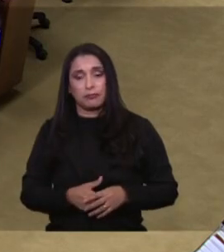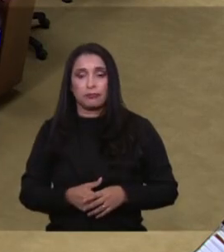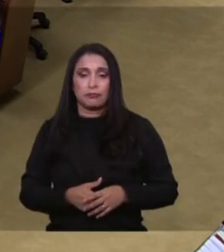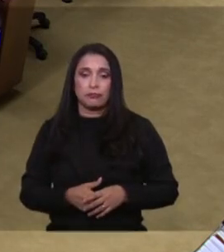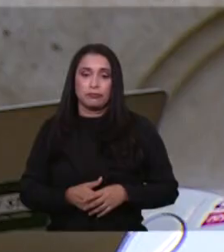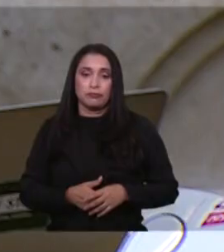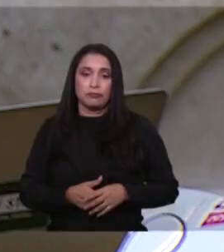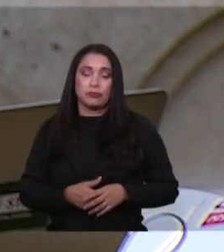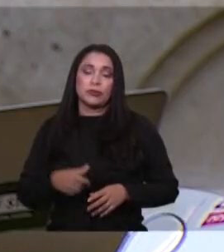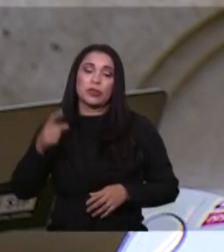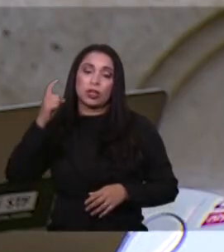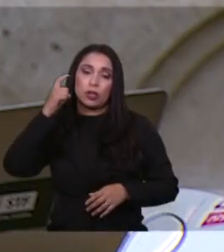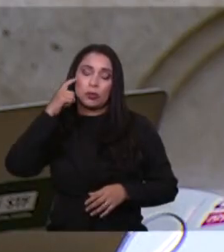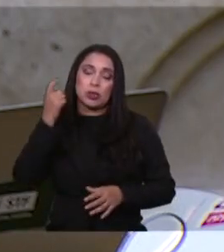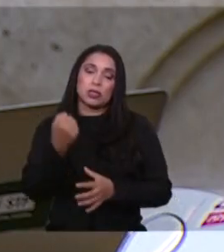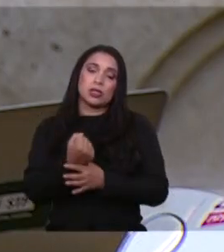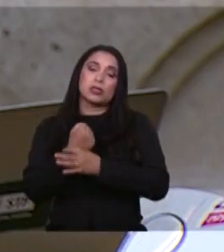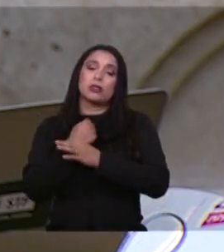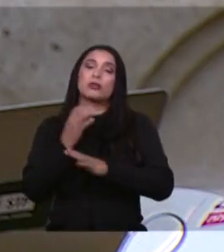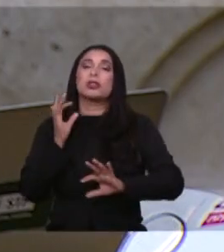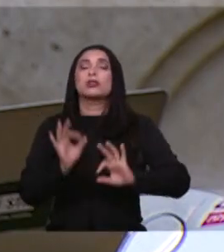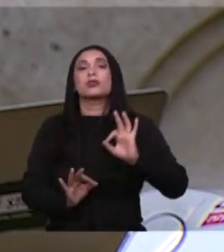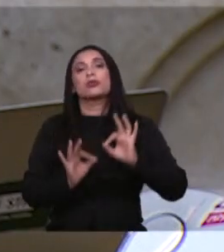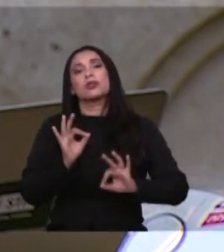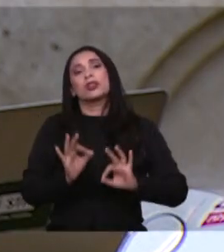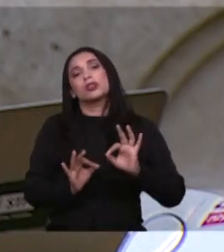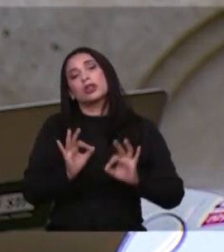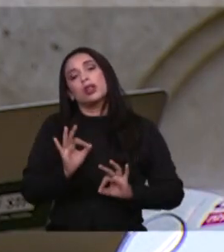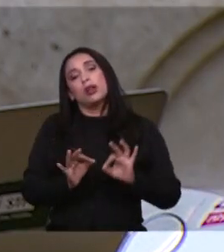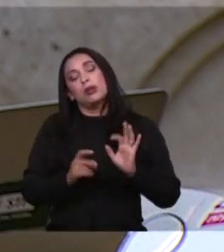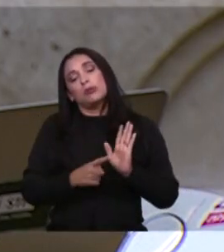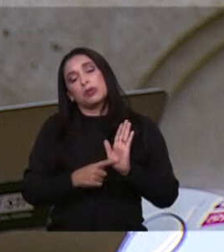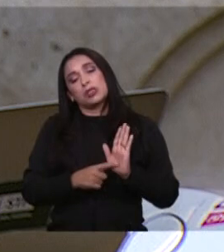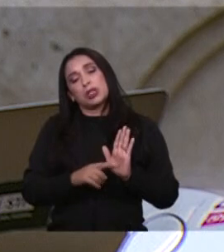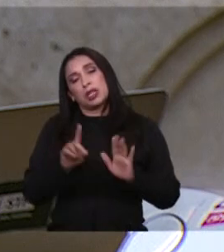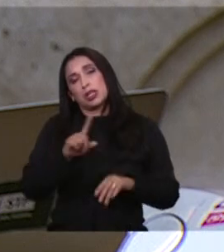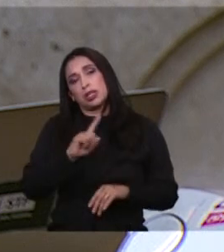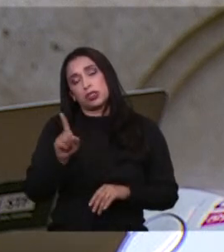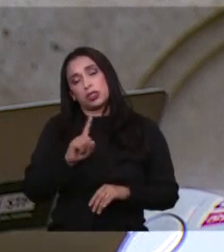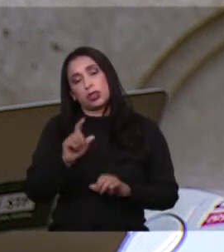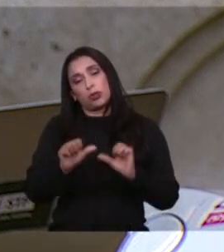Eu, de novo, acho que a segurança jurídica indicaria o caminho de não mexer.